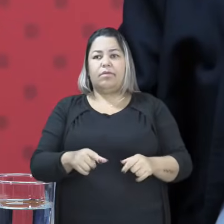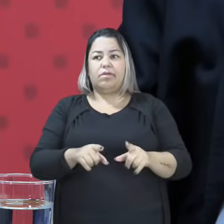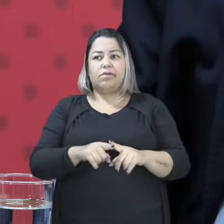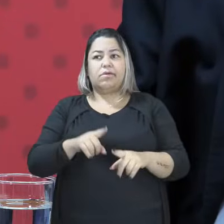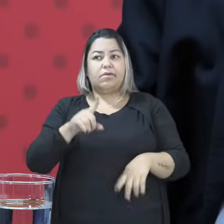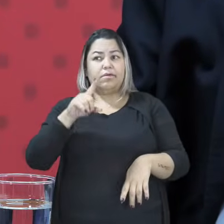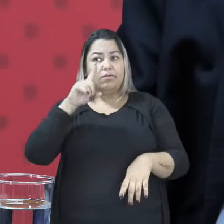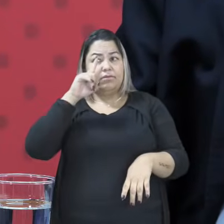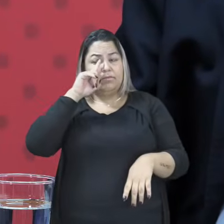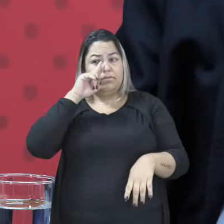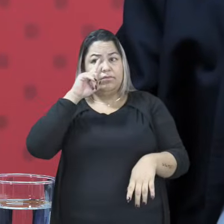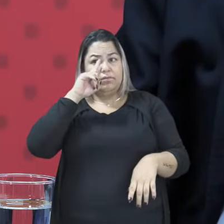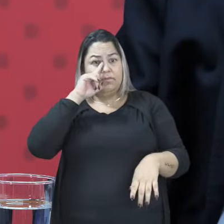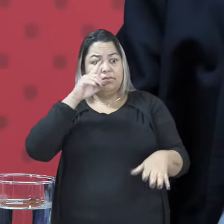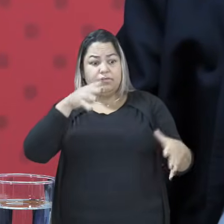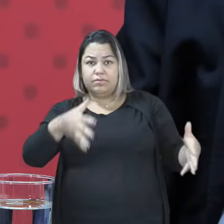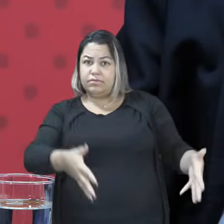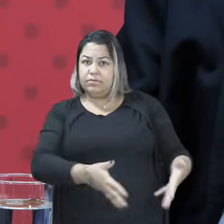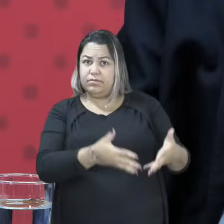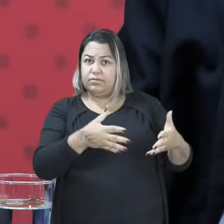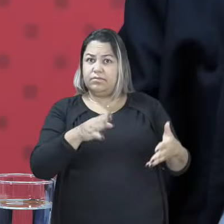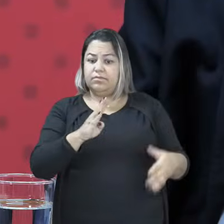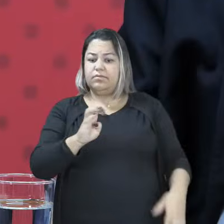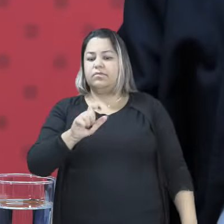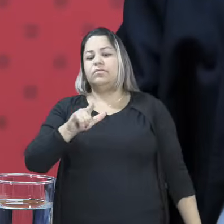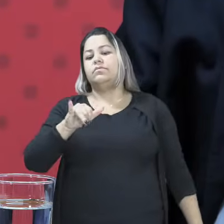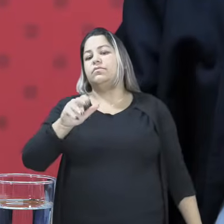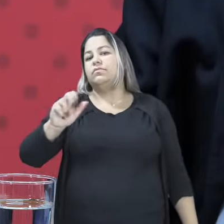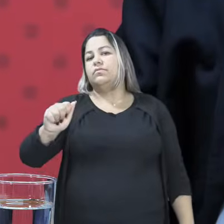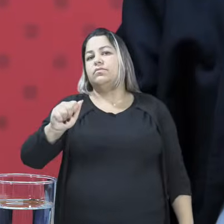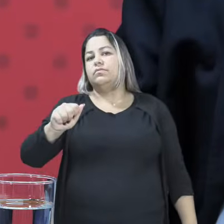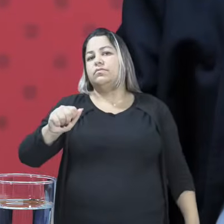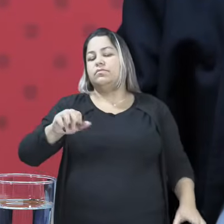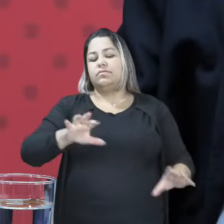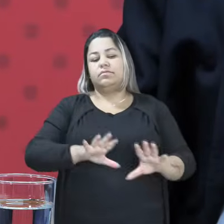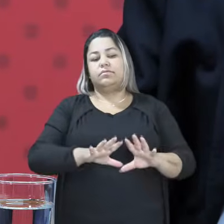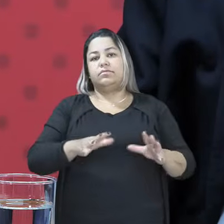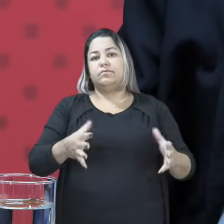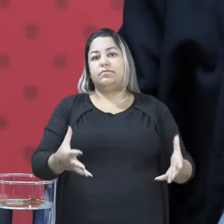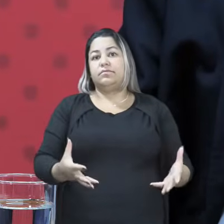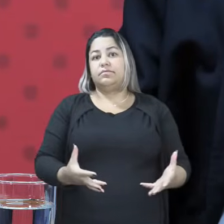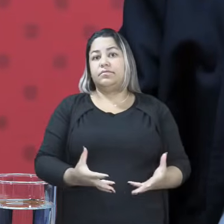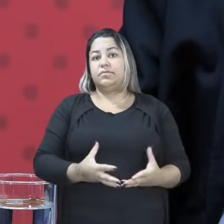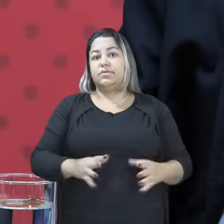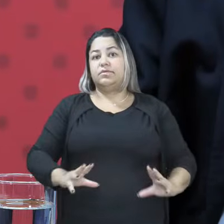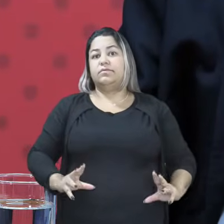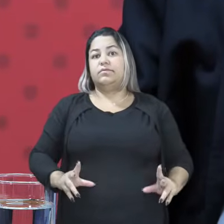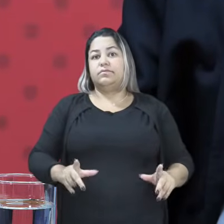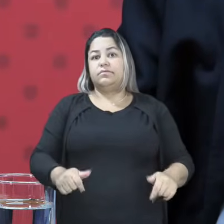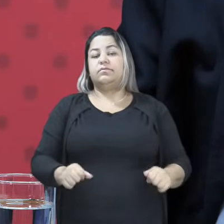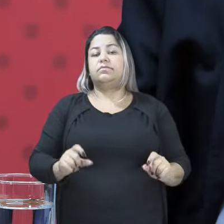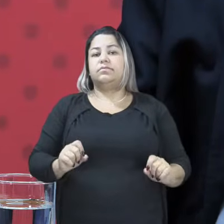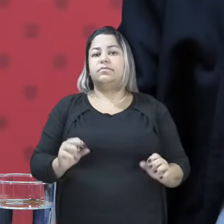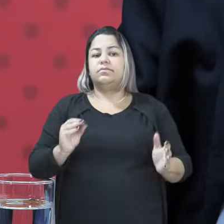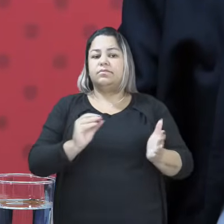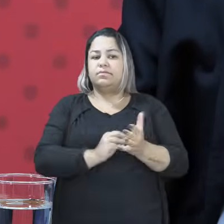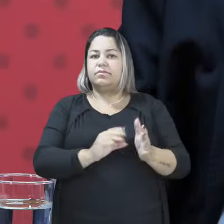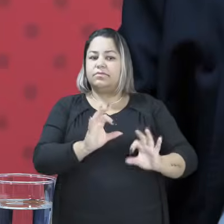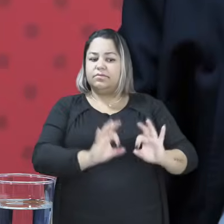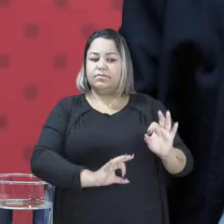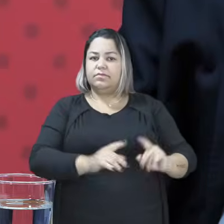que é a maior potência bélica do planeta. Ele ameaça o mundo todo de desorganização